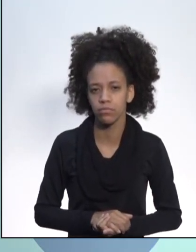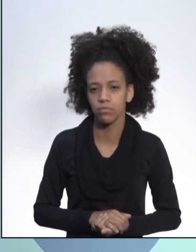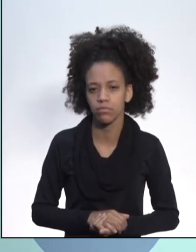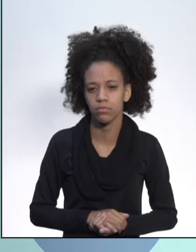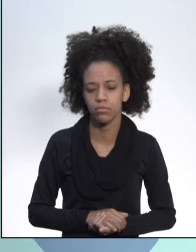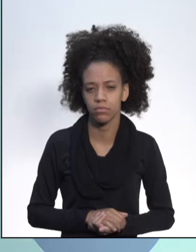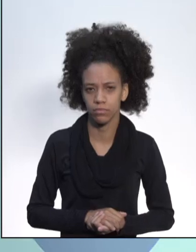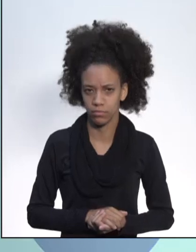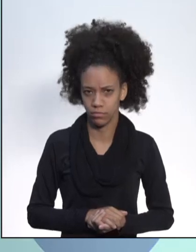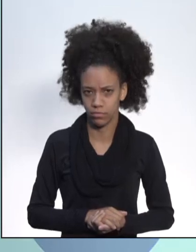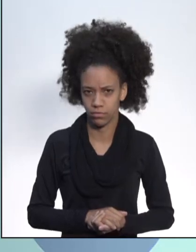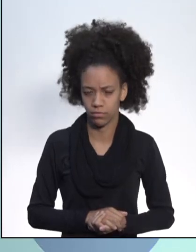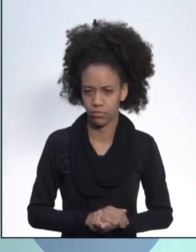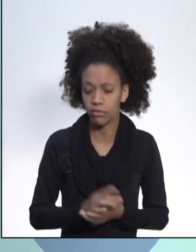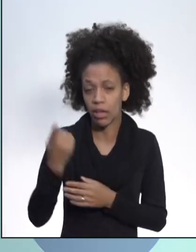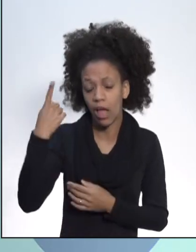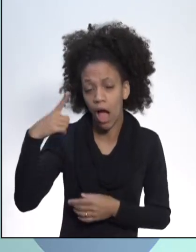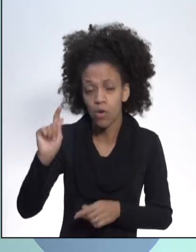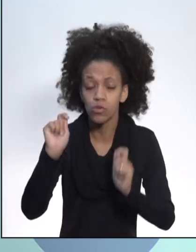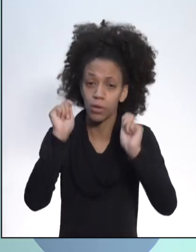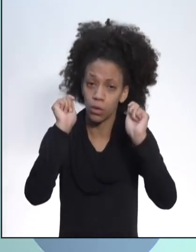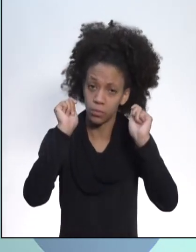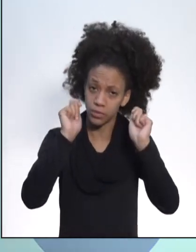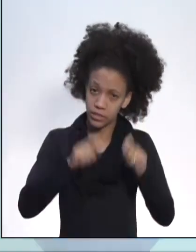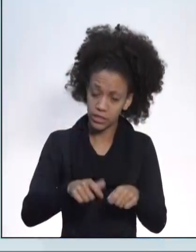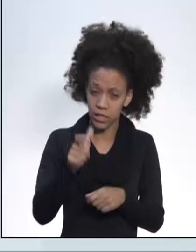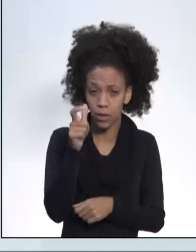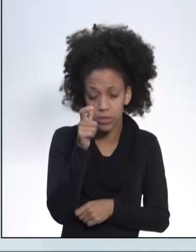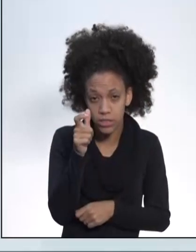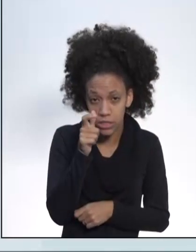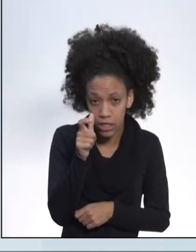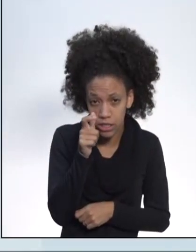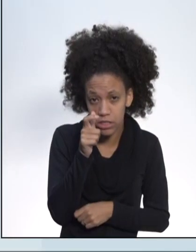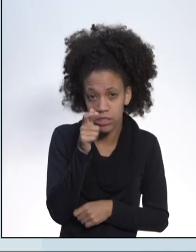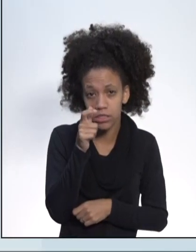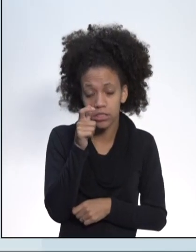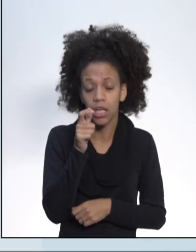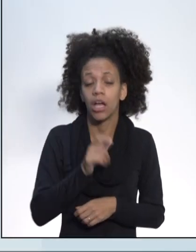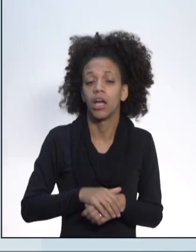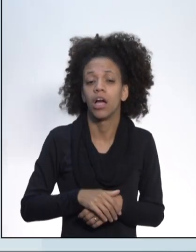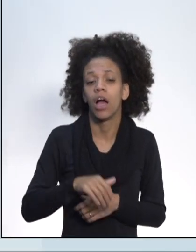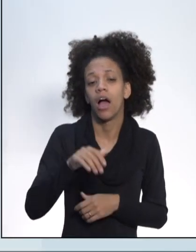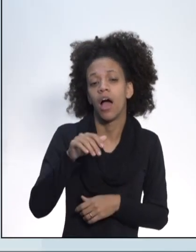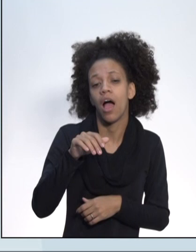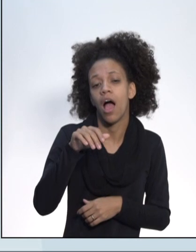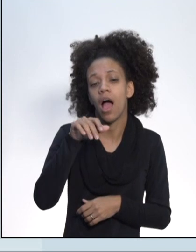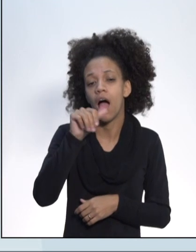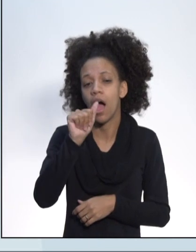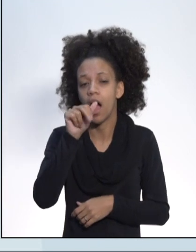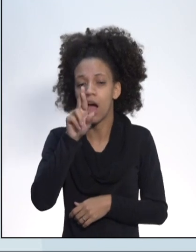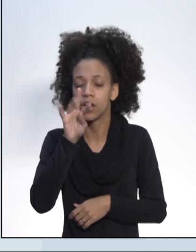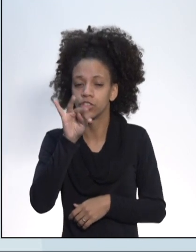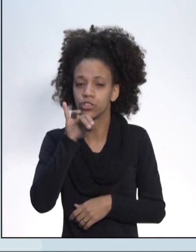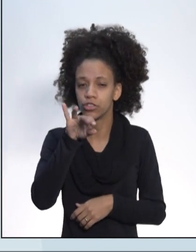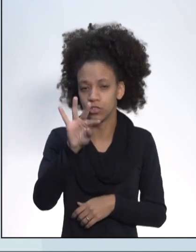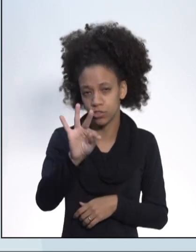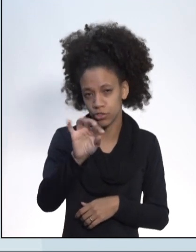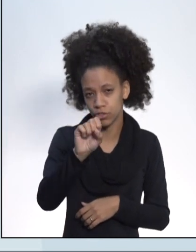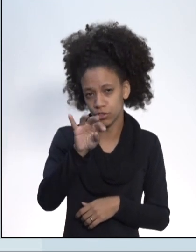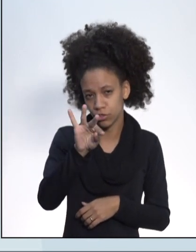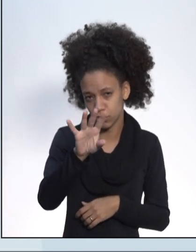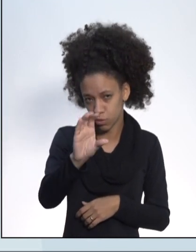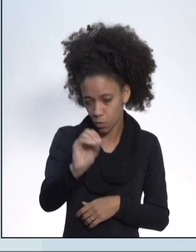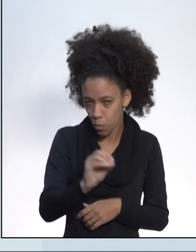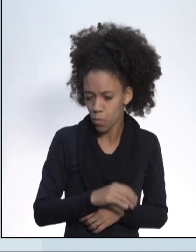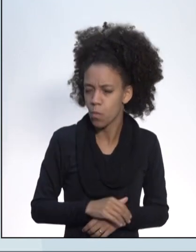Opa. A última competência é interesse artístico. Anotem também, interesse artístico. E o